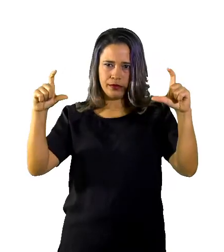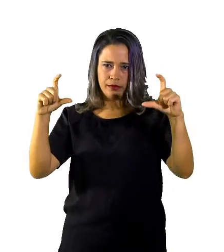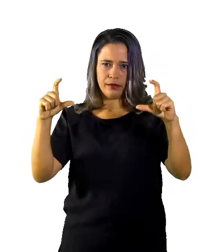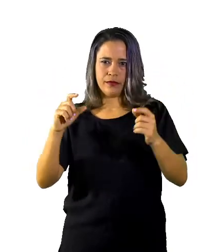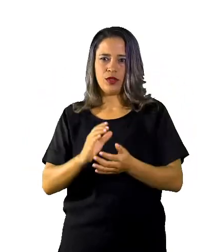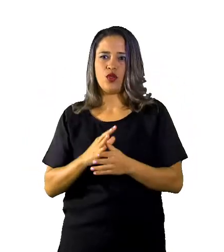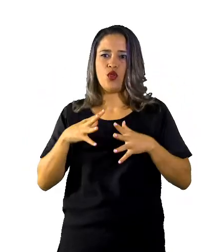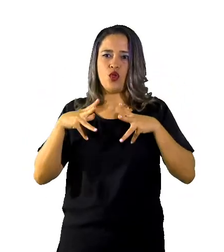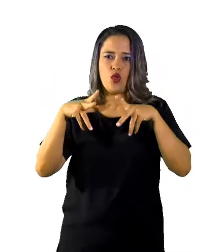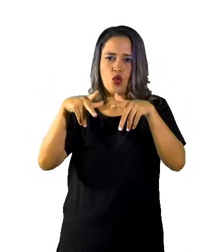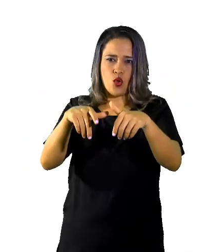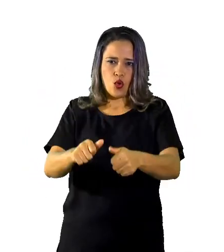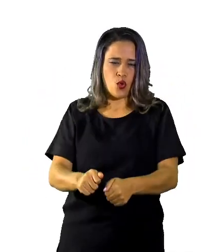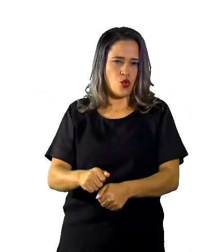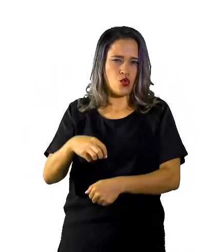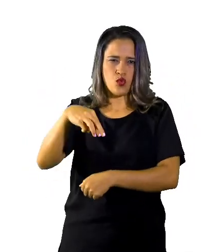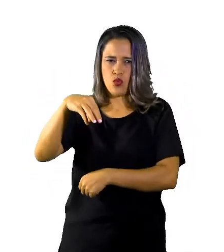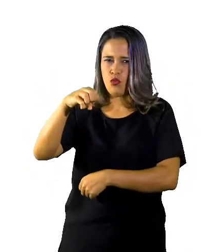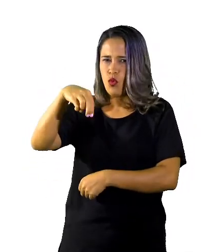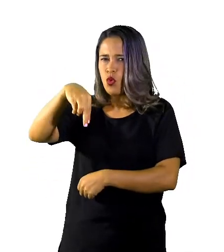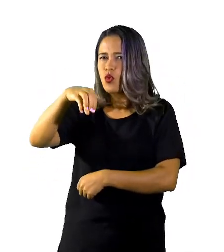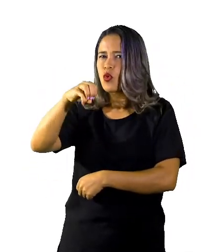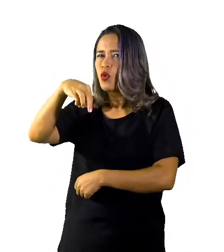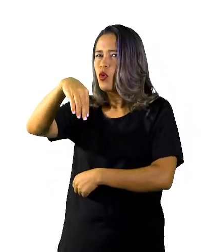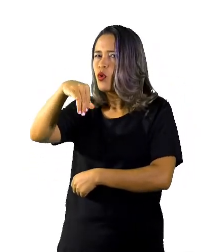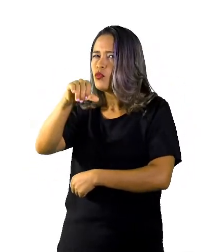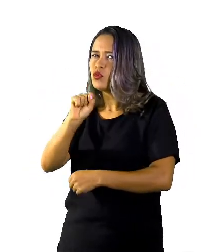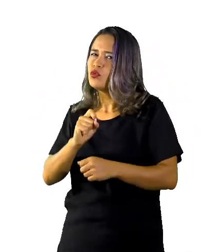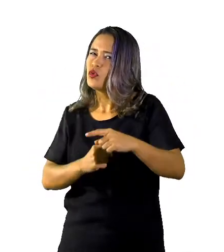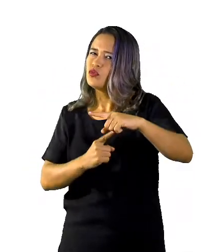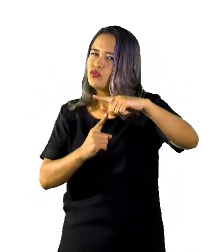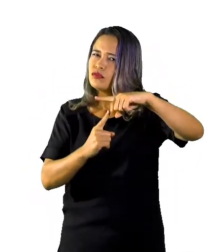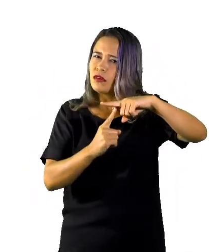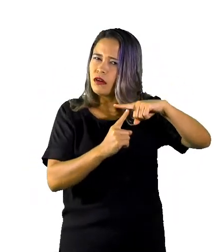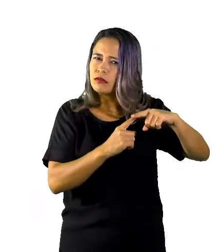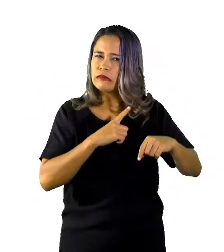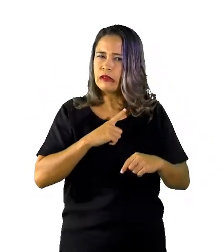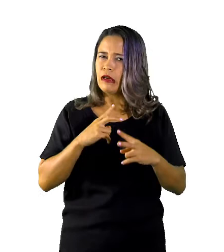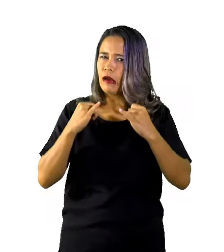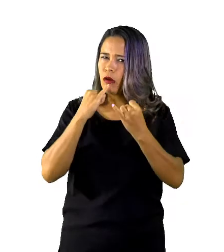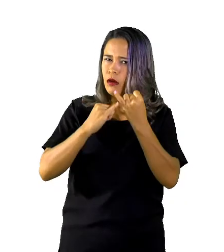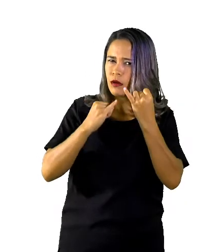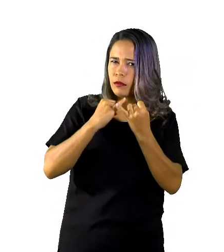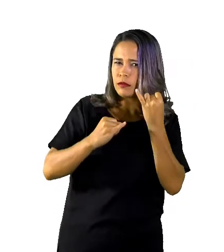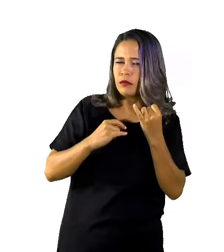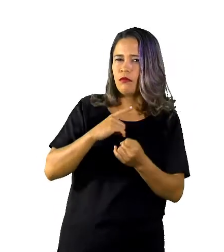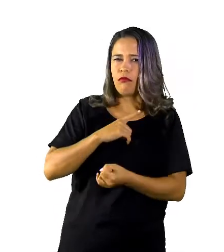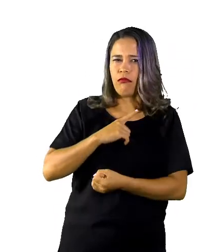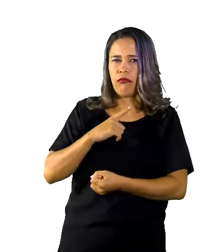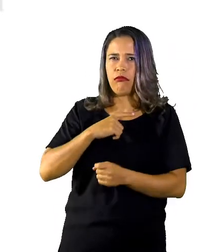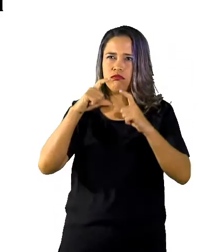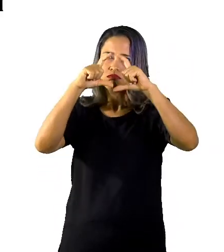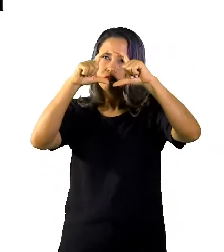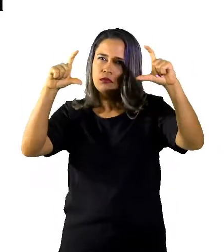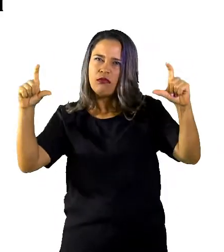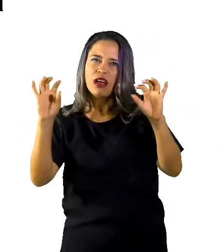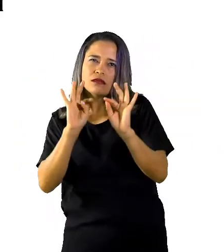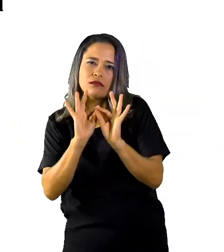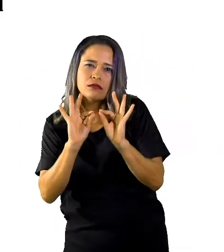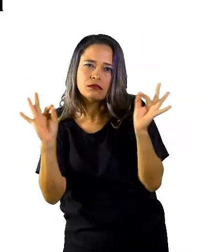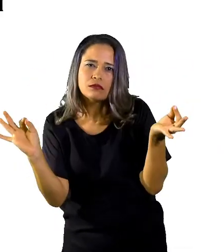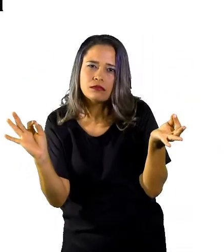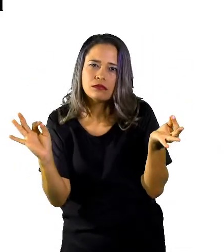monômios ou os nossos termos são semelhantes, nós podemos tornar essa expressão mais simples